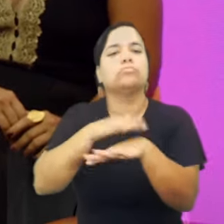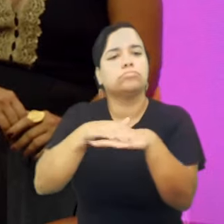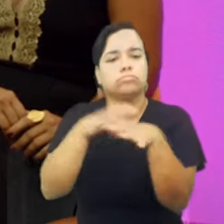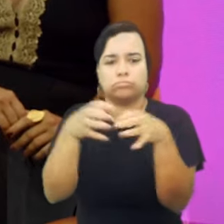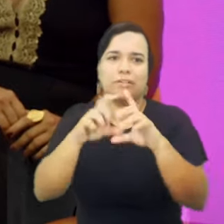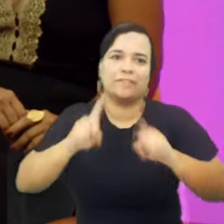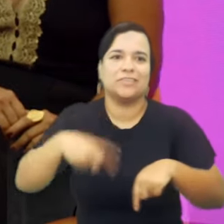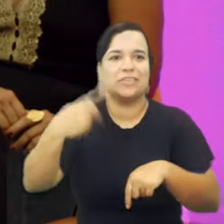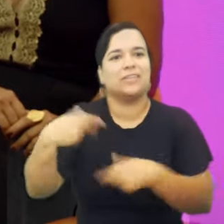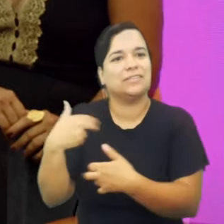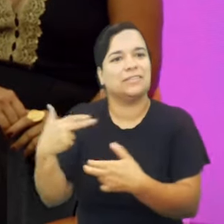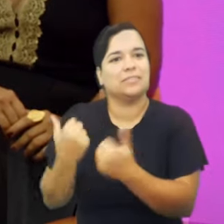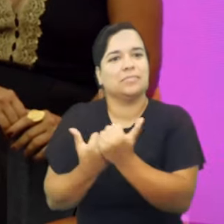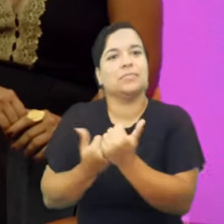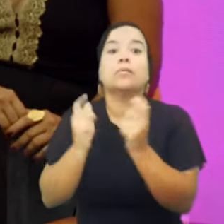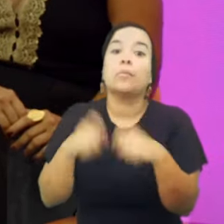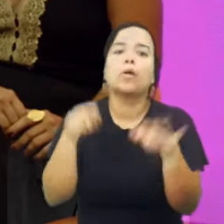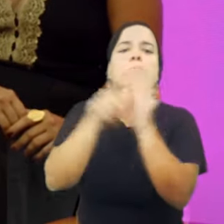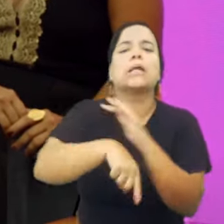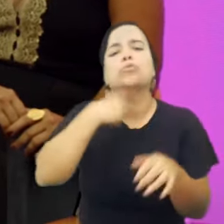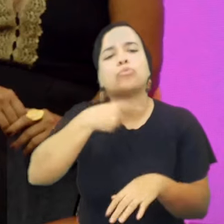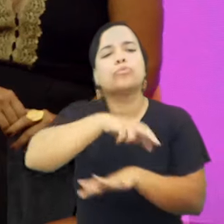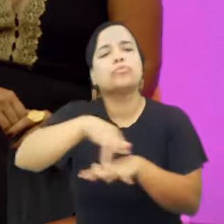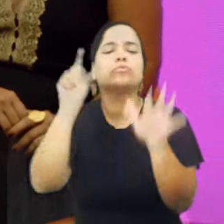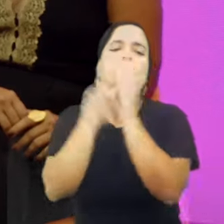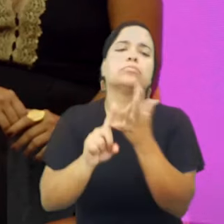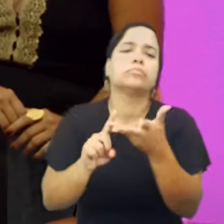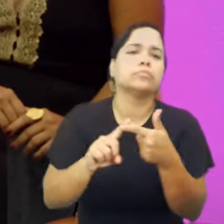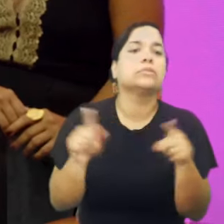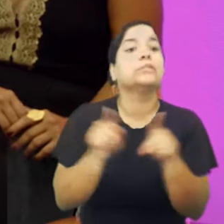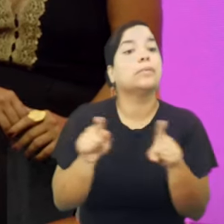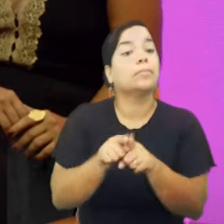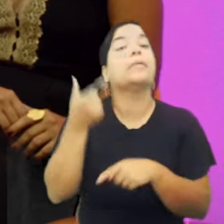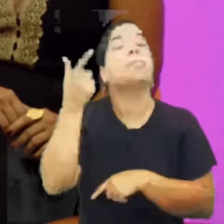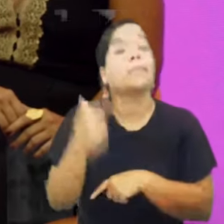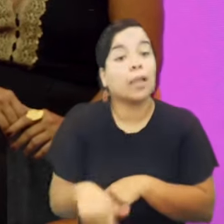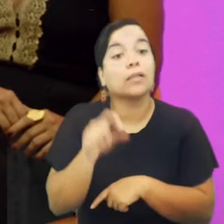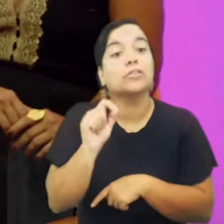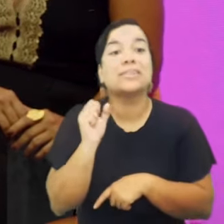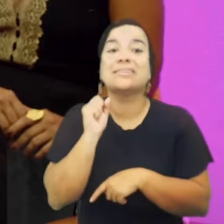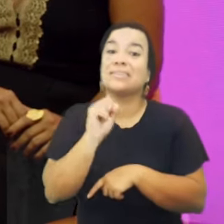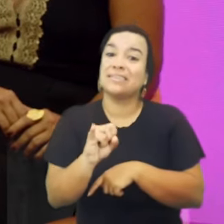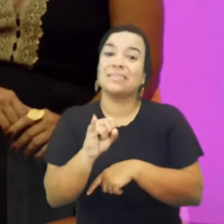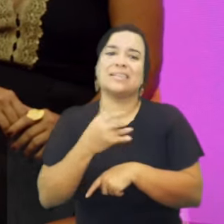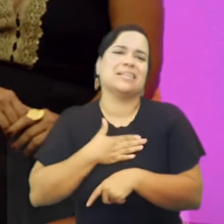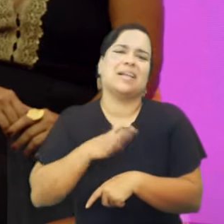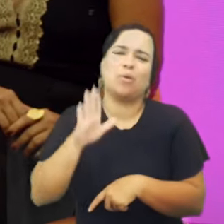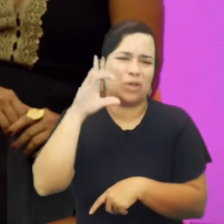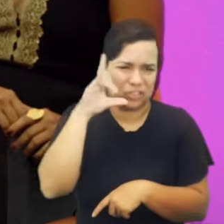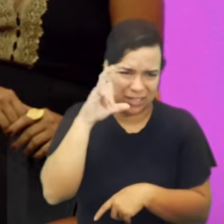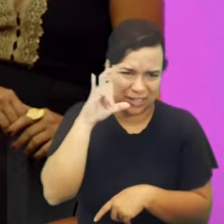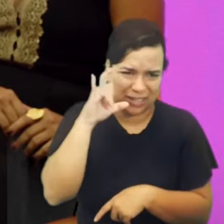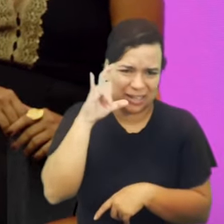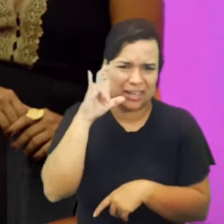e colaboradores do Sebrae, que pode tratar sua dúvida, seu questionamento. E mais que isso, se você não gosta muito de Instagram,